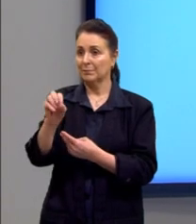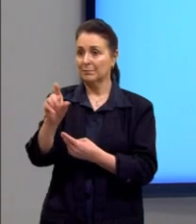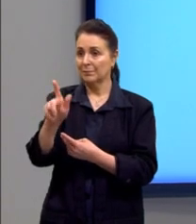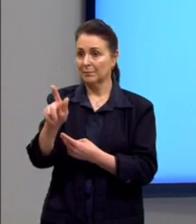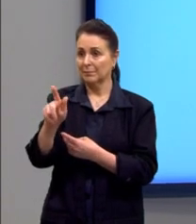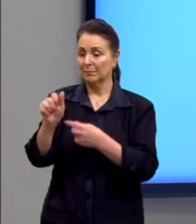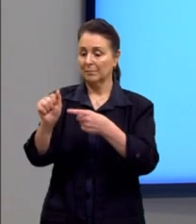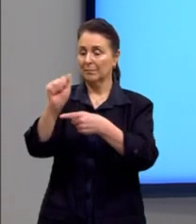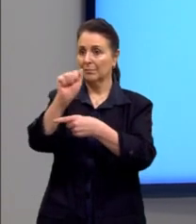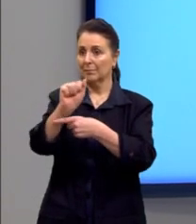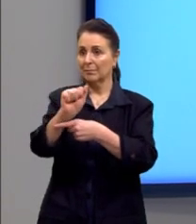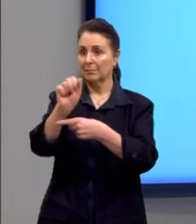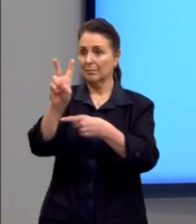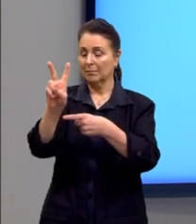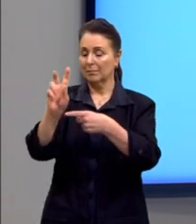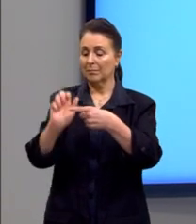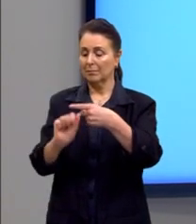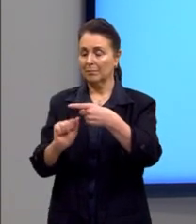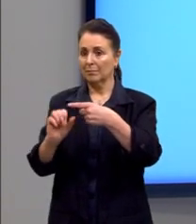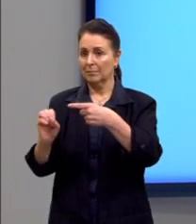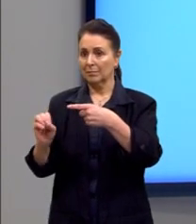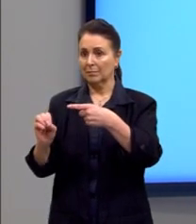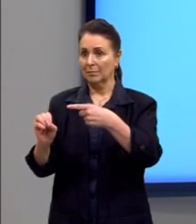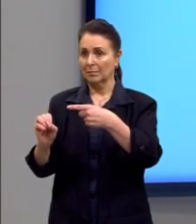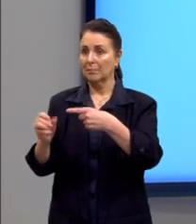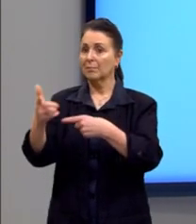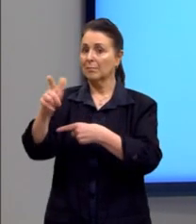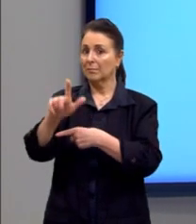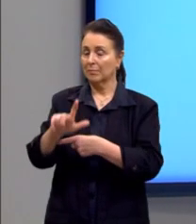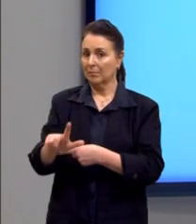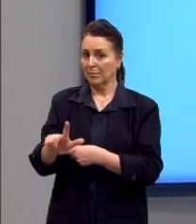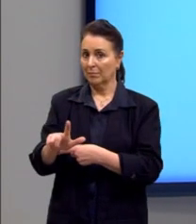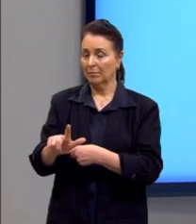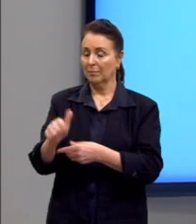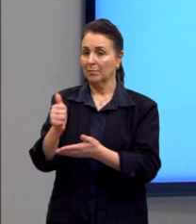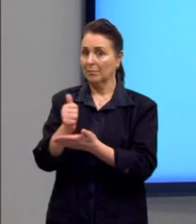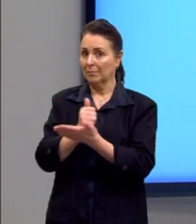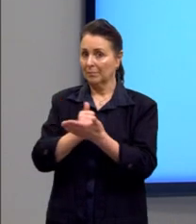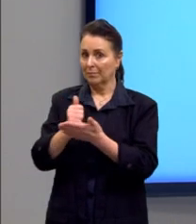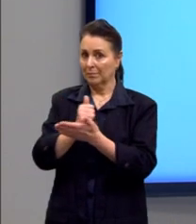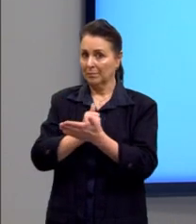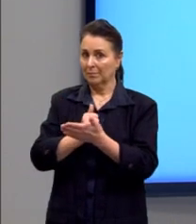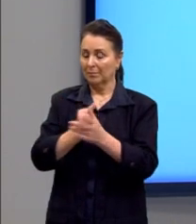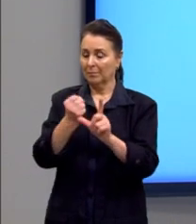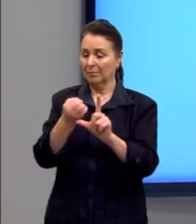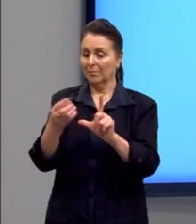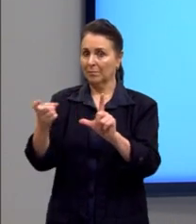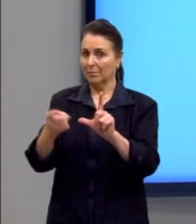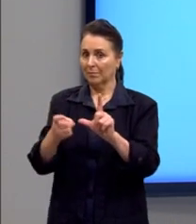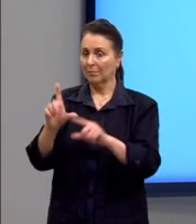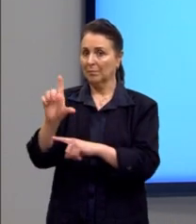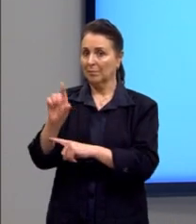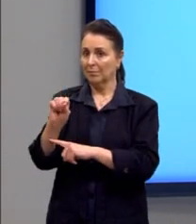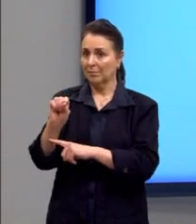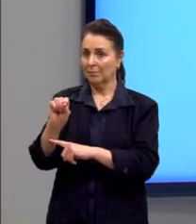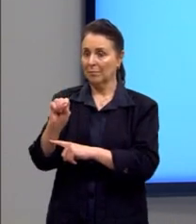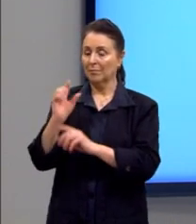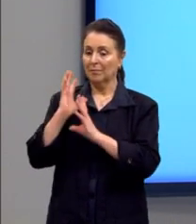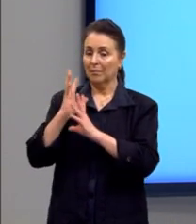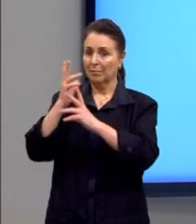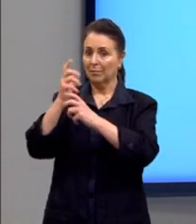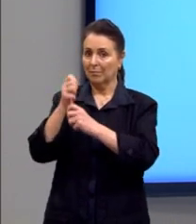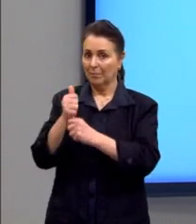log dia dois sobre a zero novamente a nossa base do logaritmo continua sendo 10 então